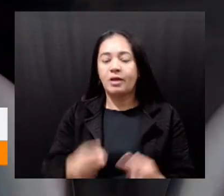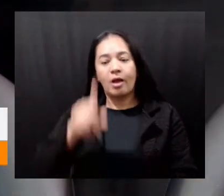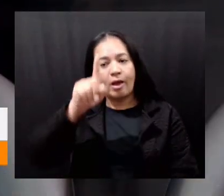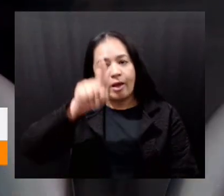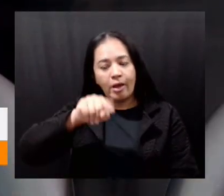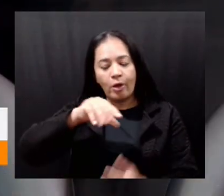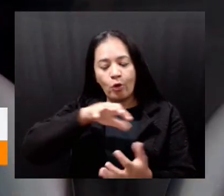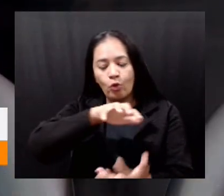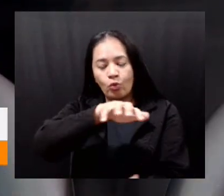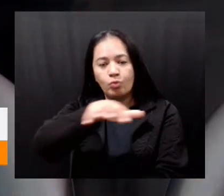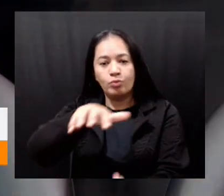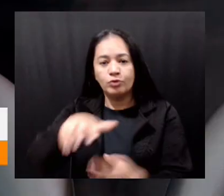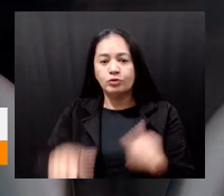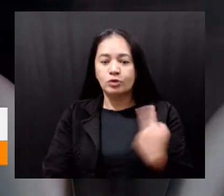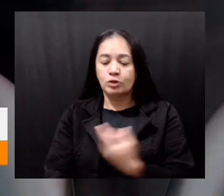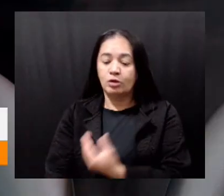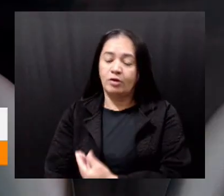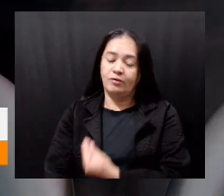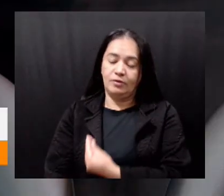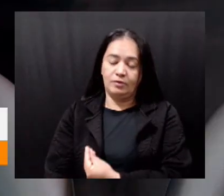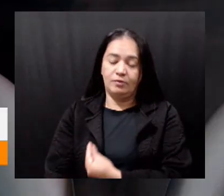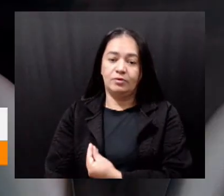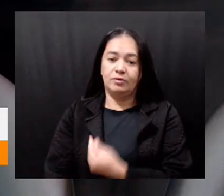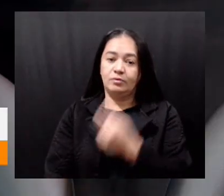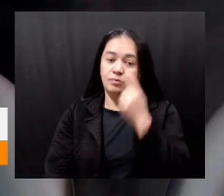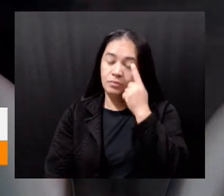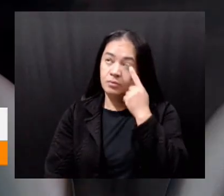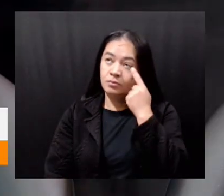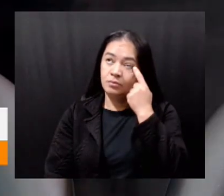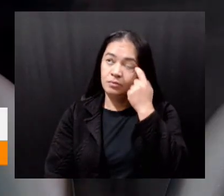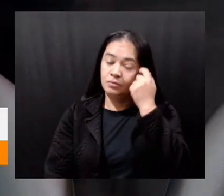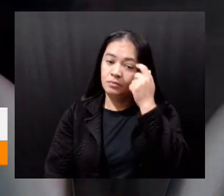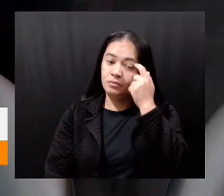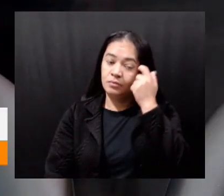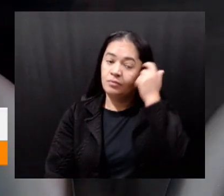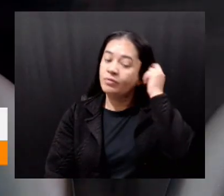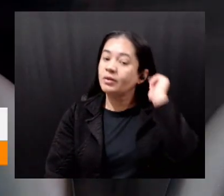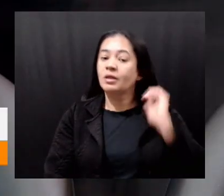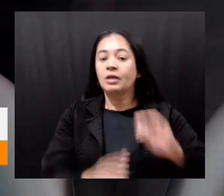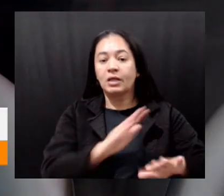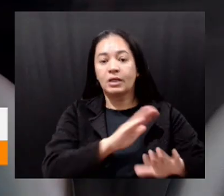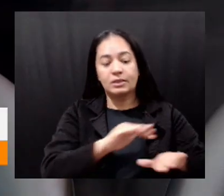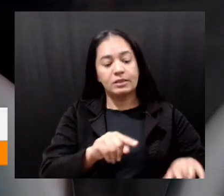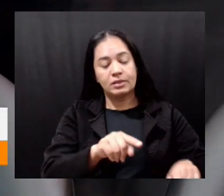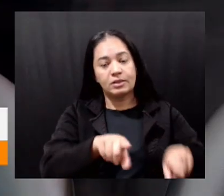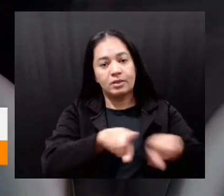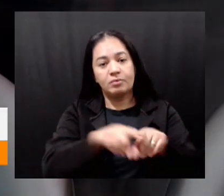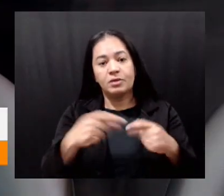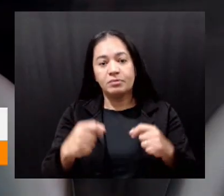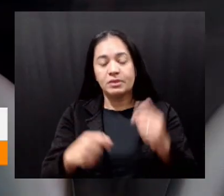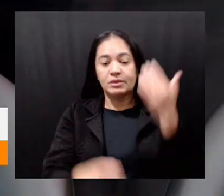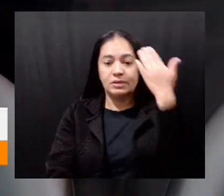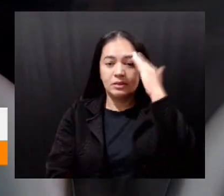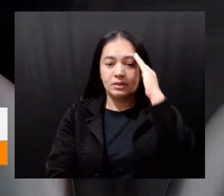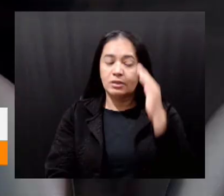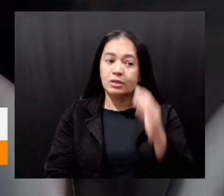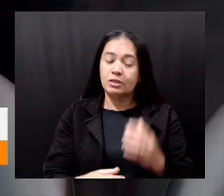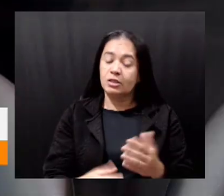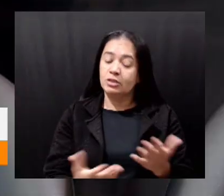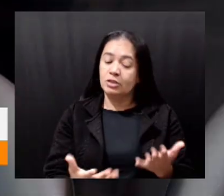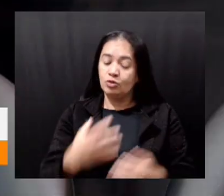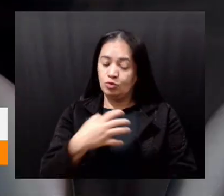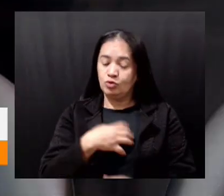né? Então, eles precisam também entender de alguma forma como funciona essas